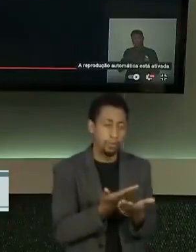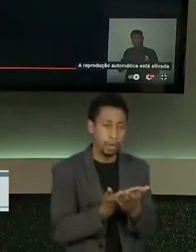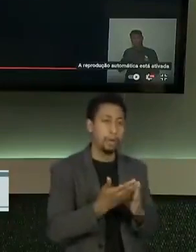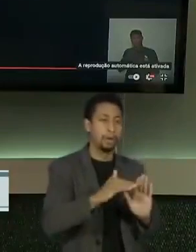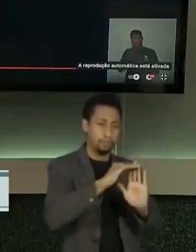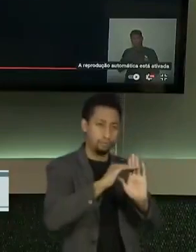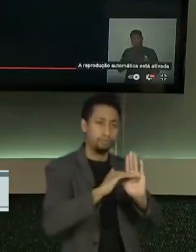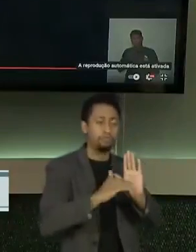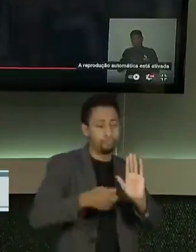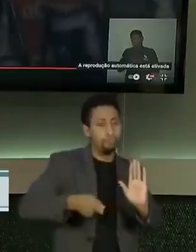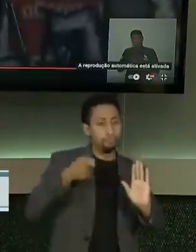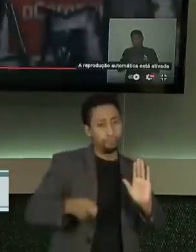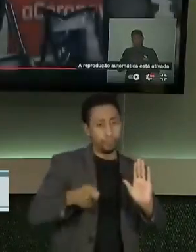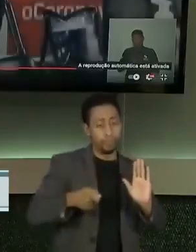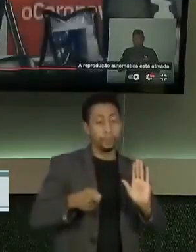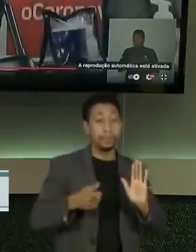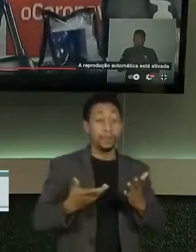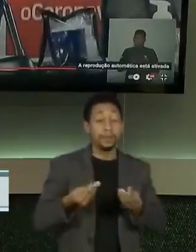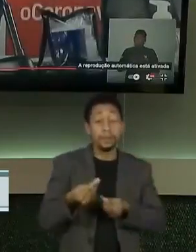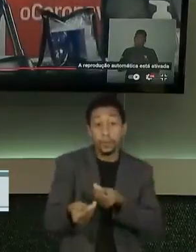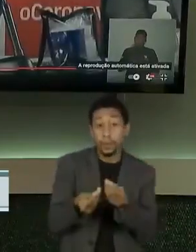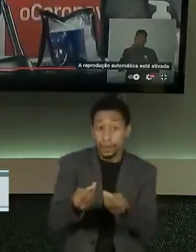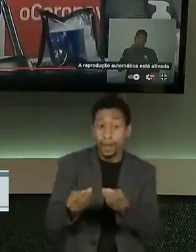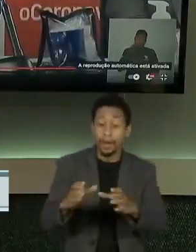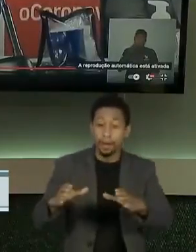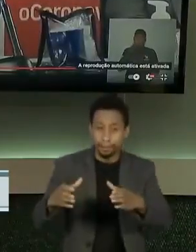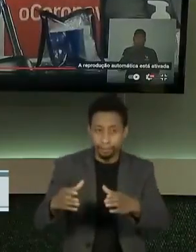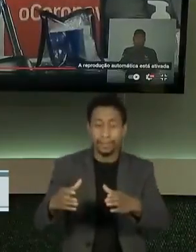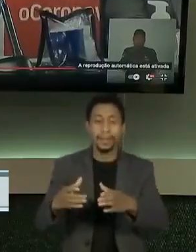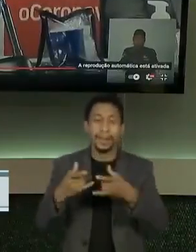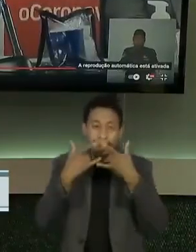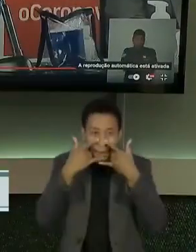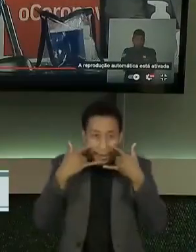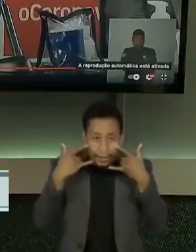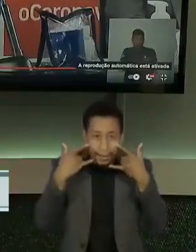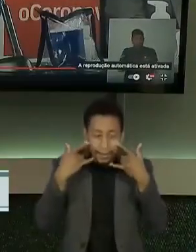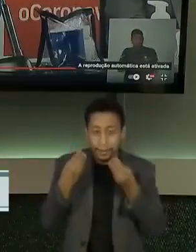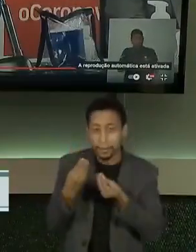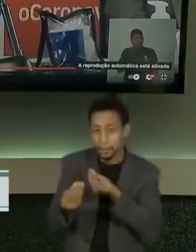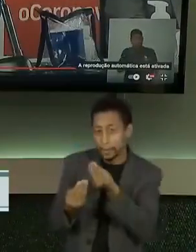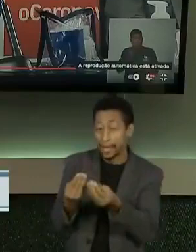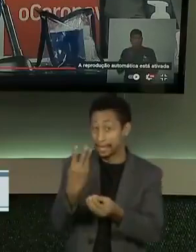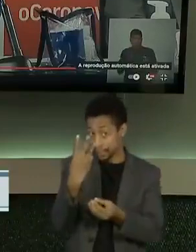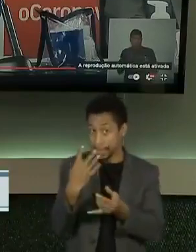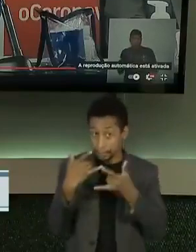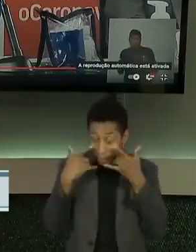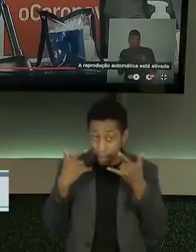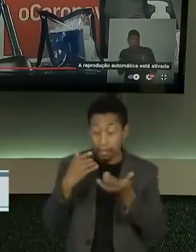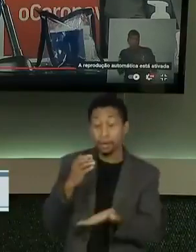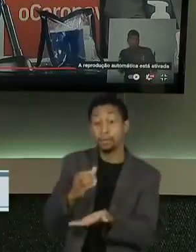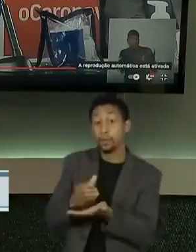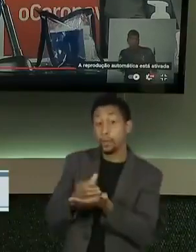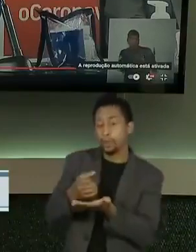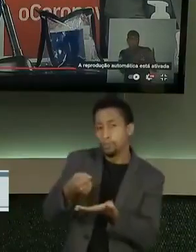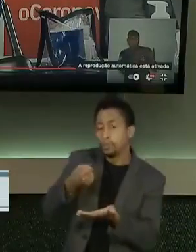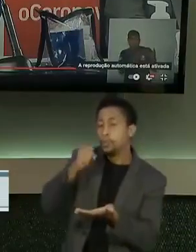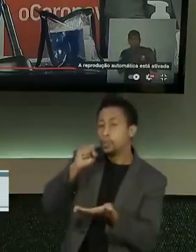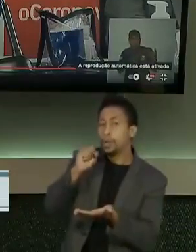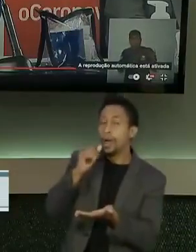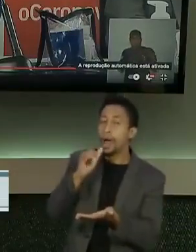protocolos sanitários. Serão entregues kits aos alunos com 3 máscaras, uma caneca para que eles usem nos bebedouros e